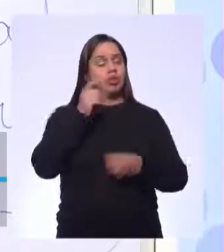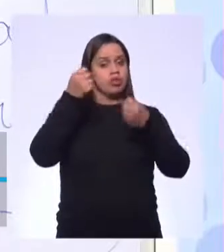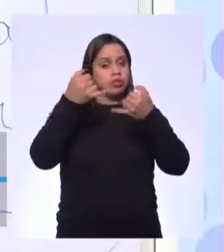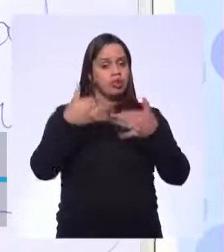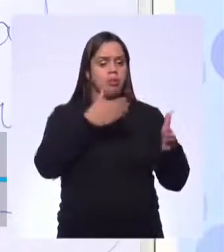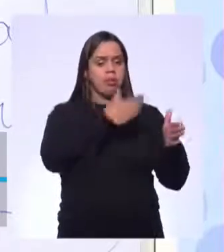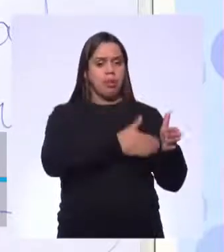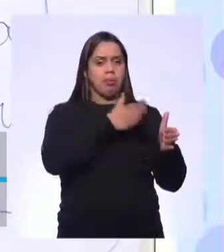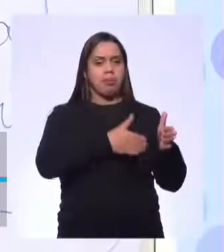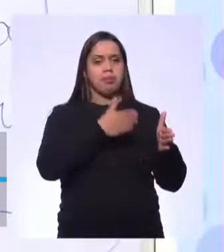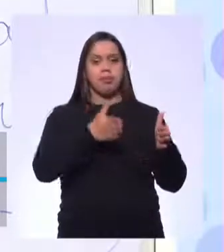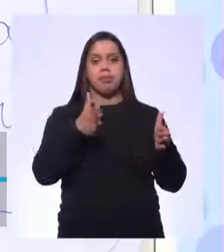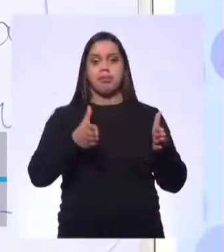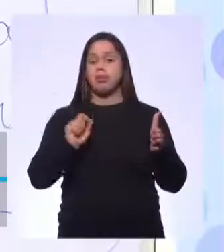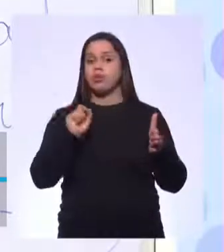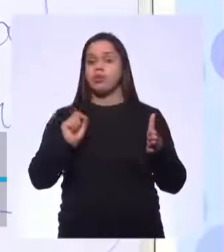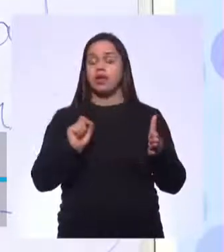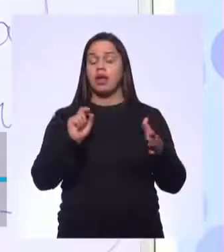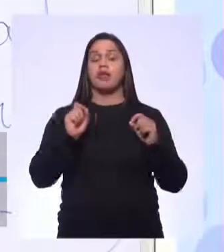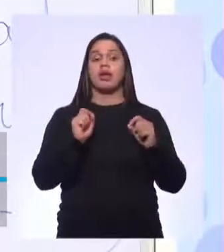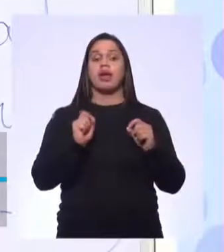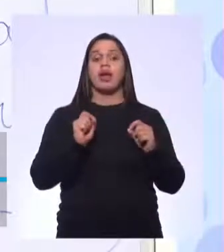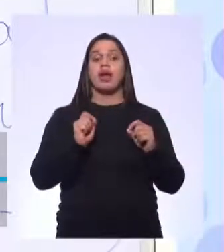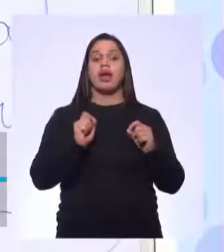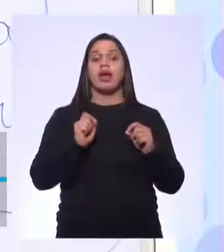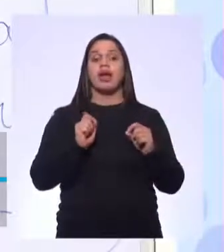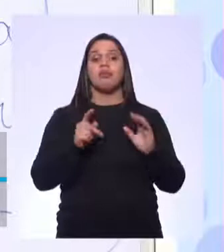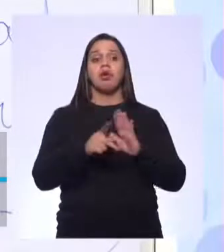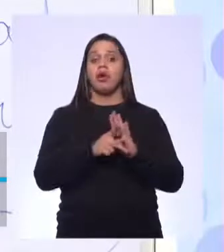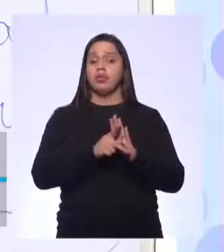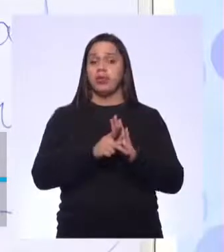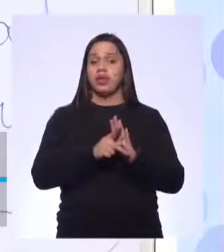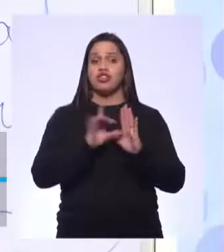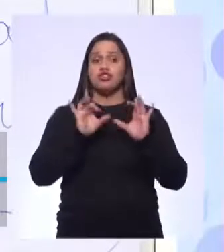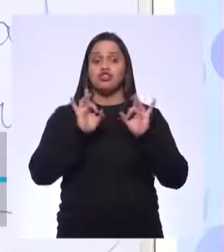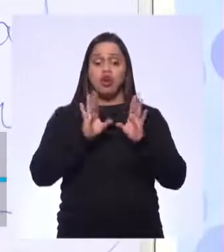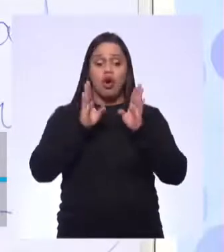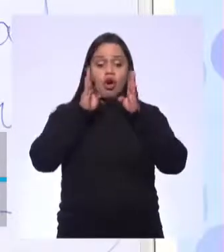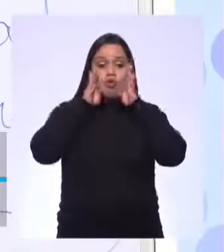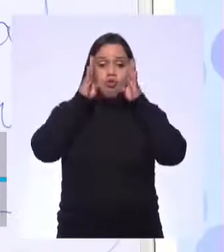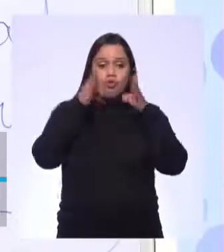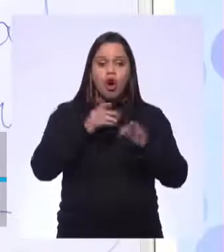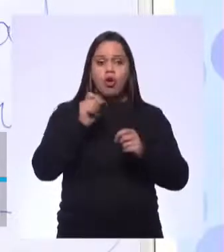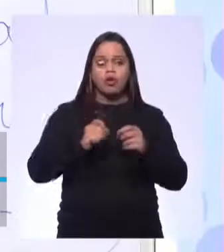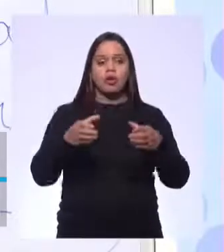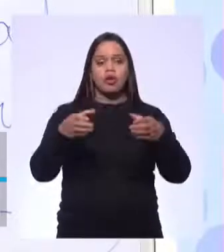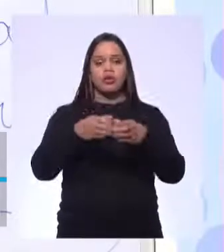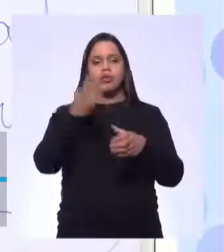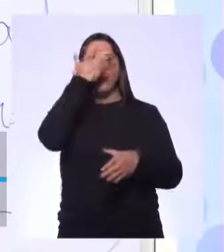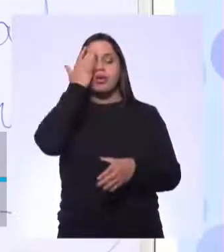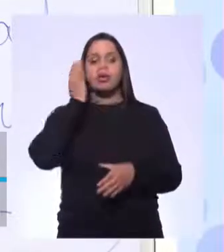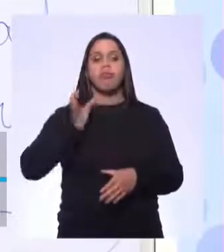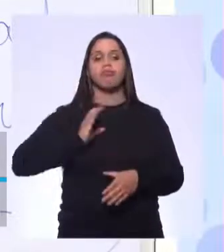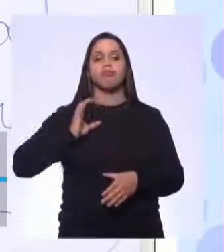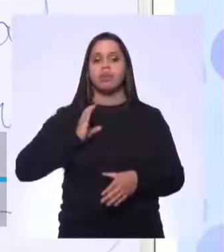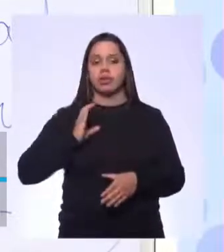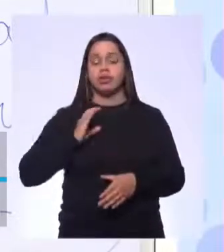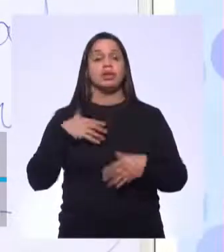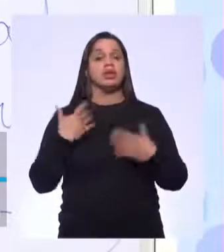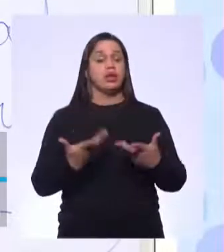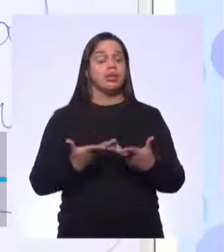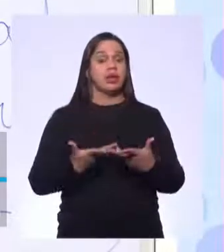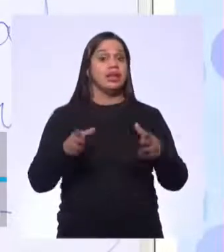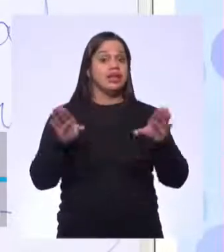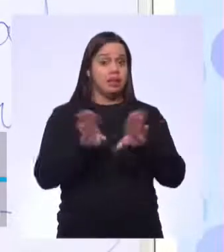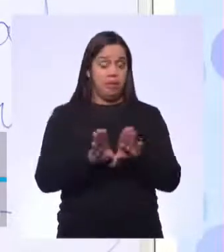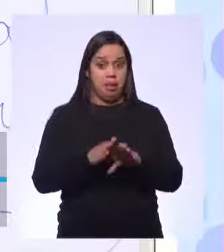contando, elas estão refletindo sobre a elite. Inclusive, para participar